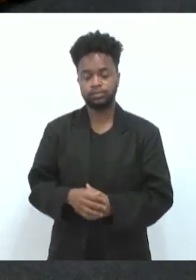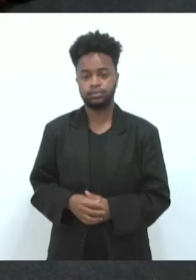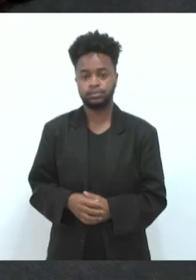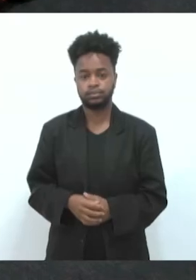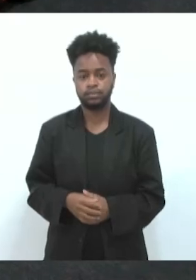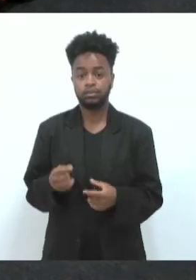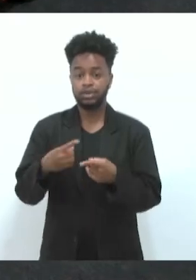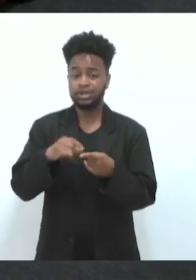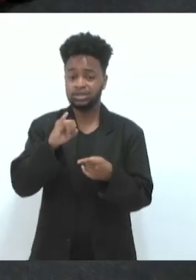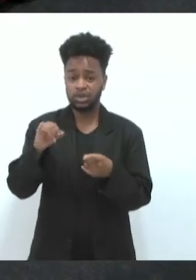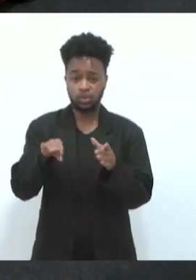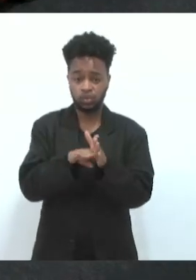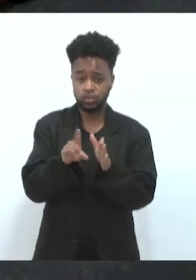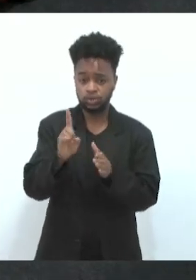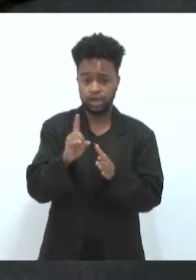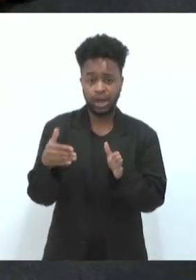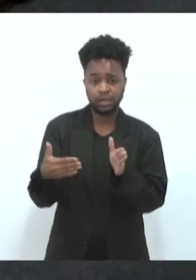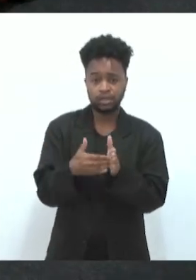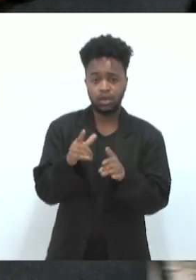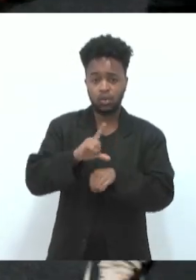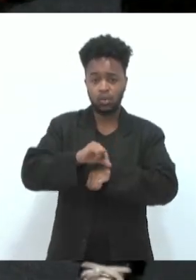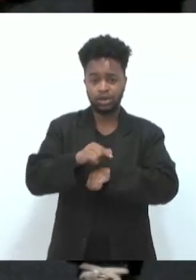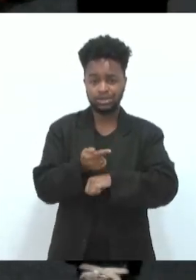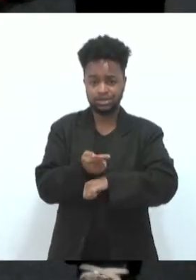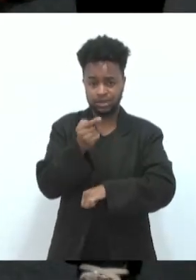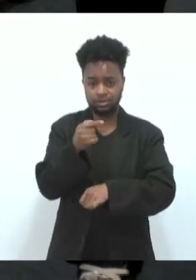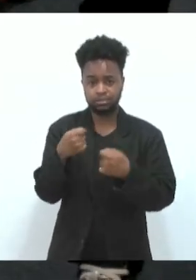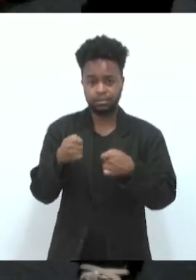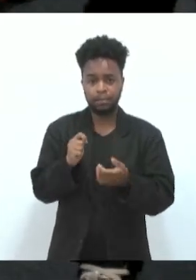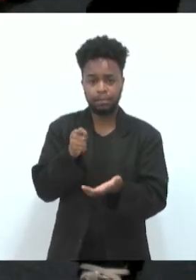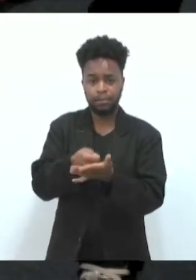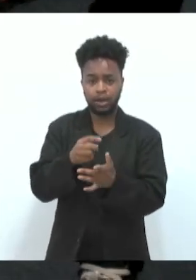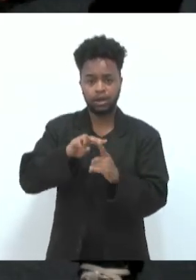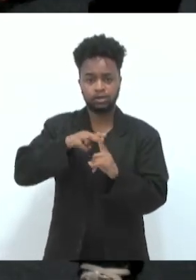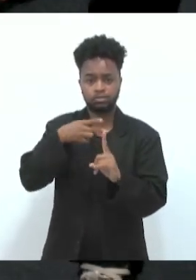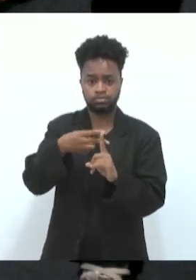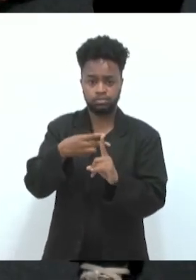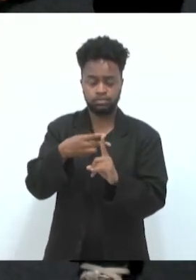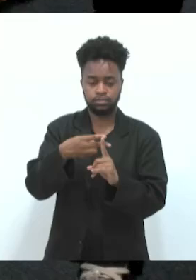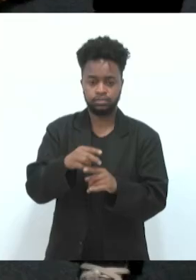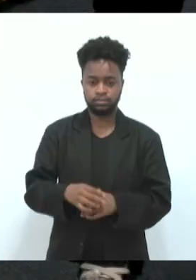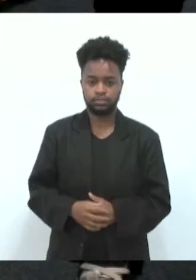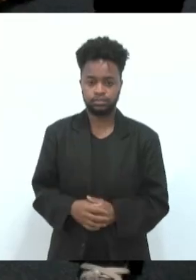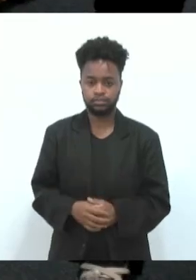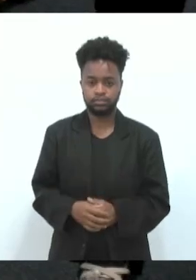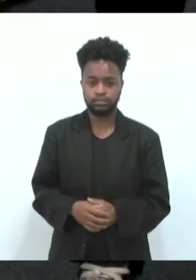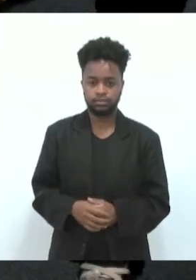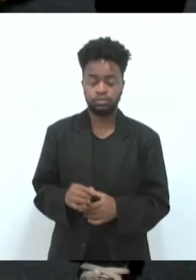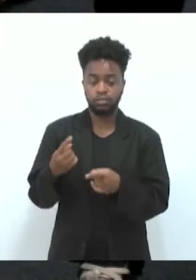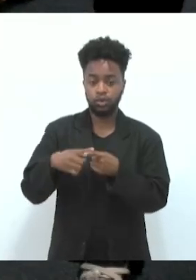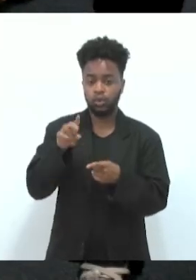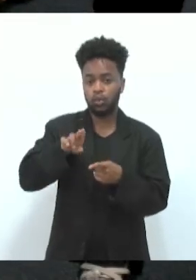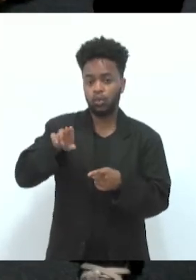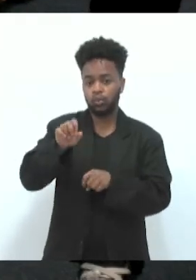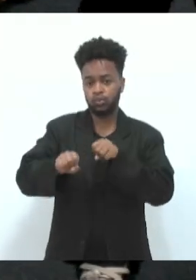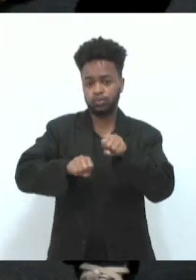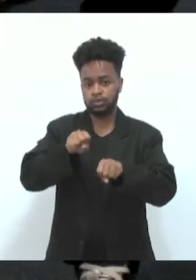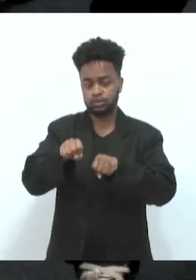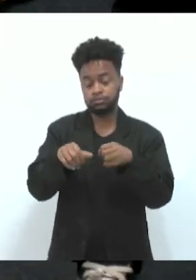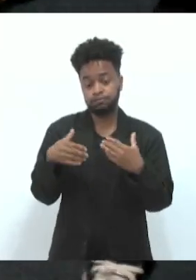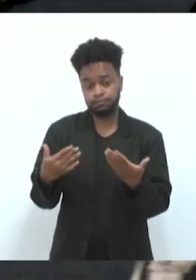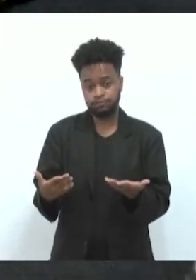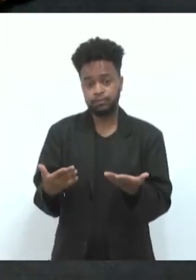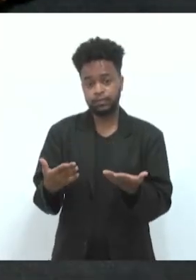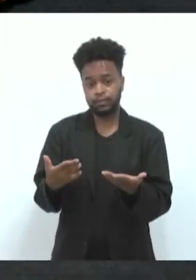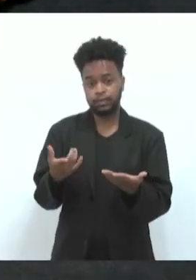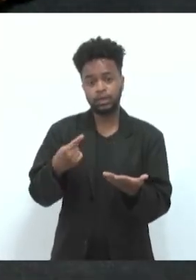até às 7 da manhã tem que pagar o ingresso dele, mais outro ingresso por conta da bicicleta. Então, é